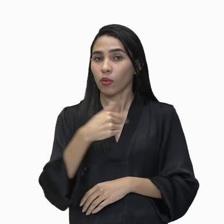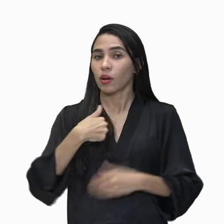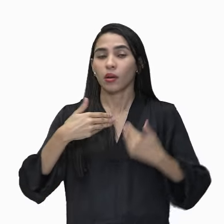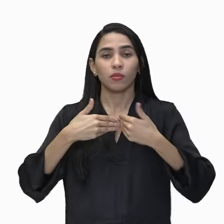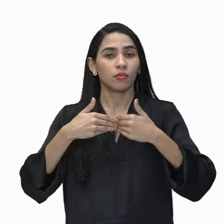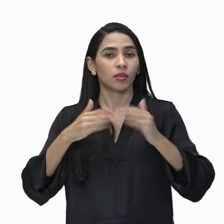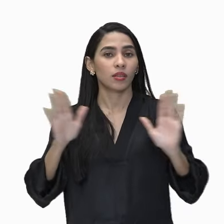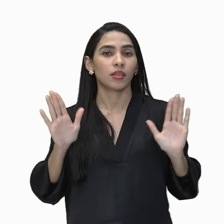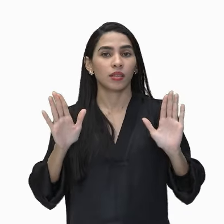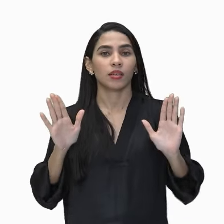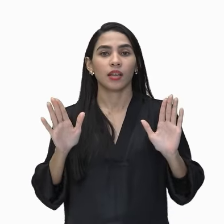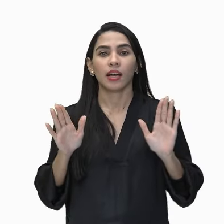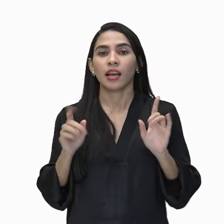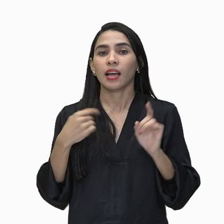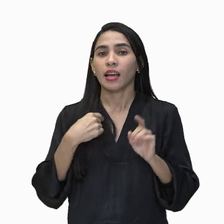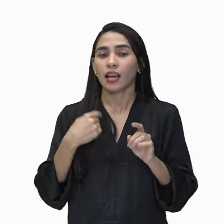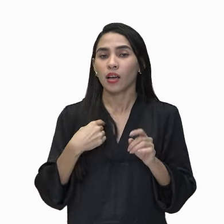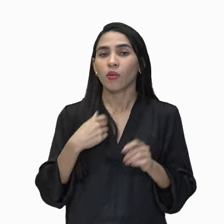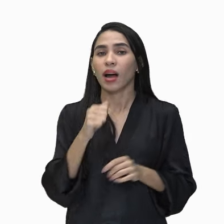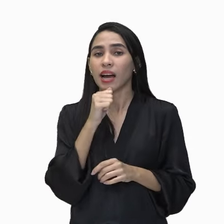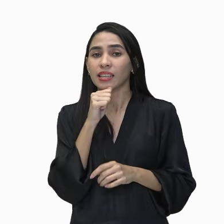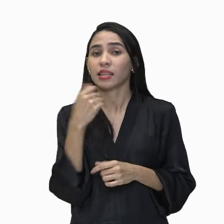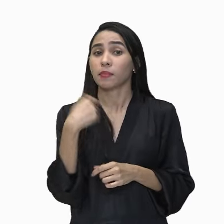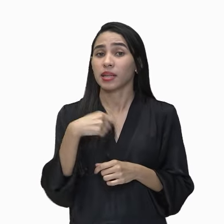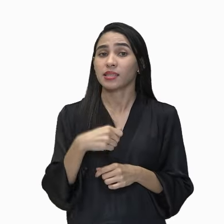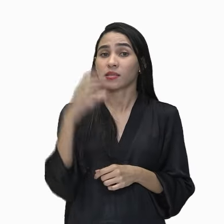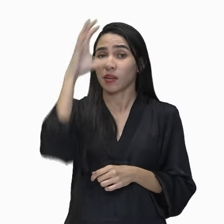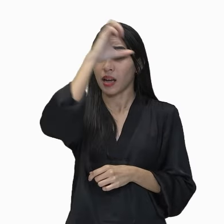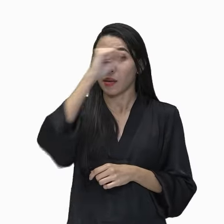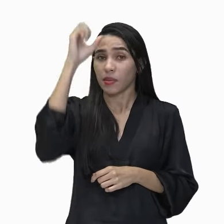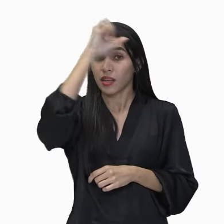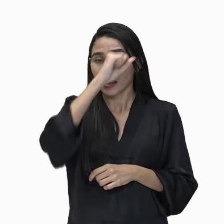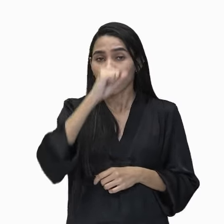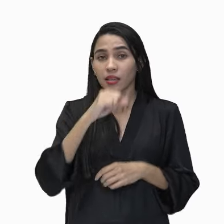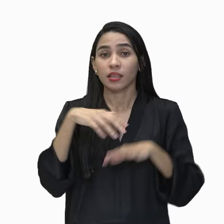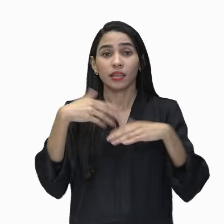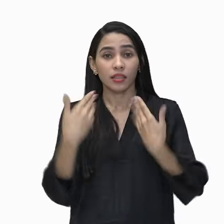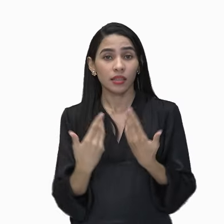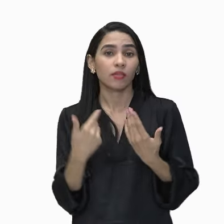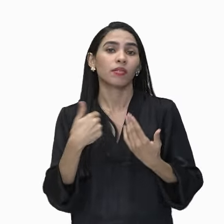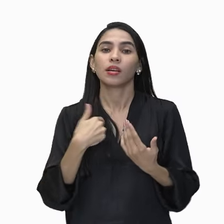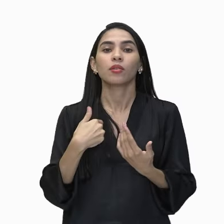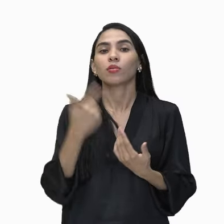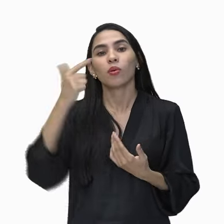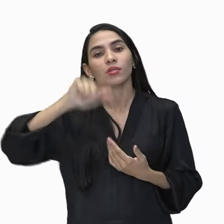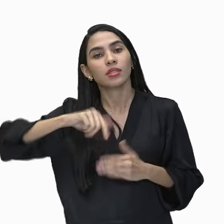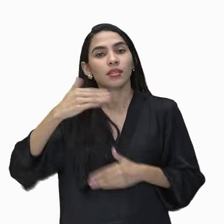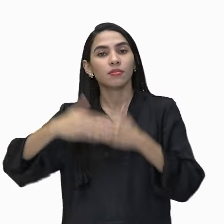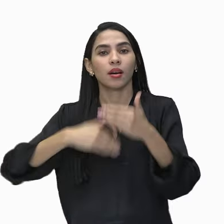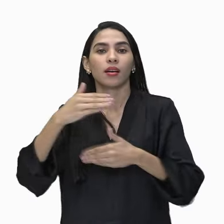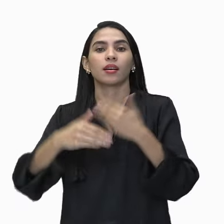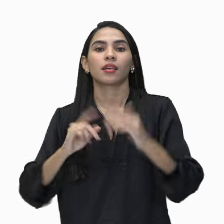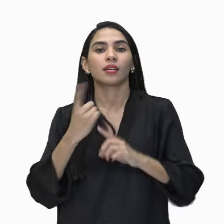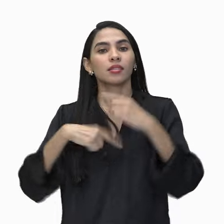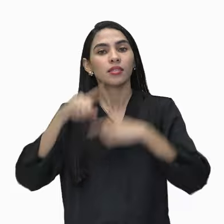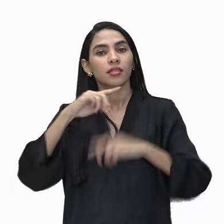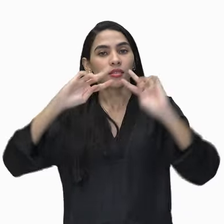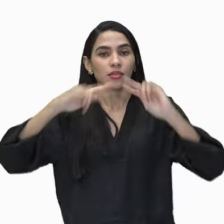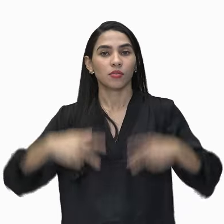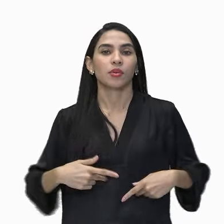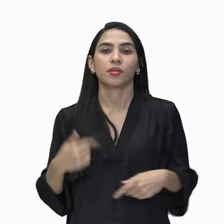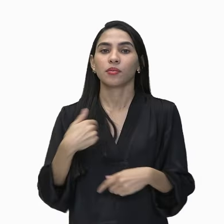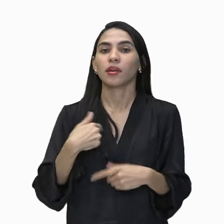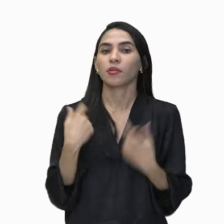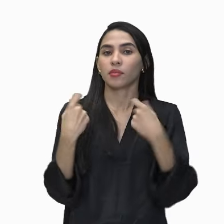estou inacabado. E aí, para me construir como ser humano, eu estou o quê?